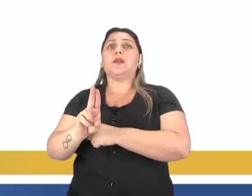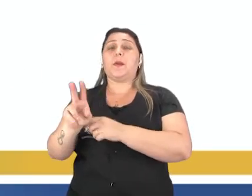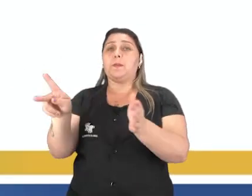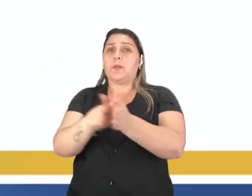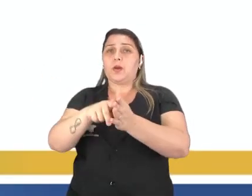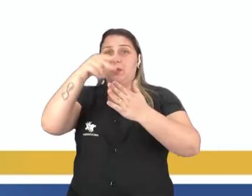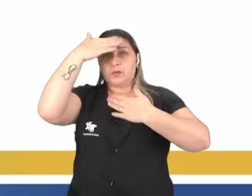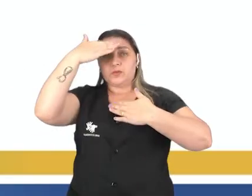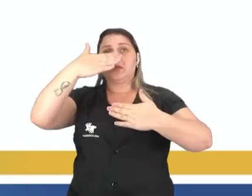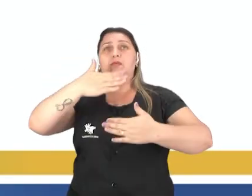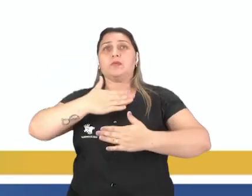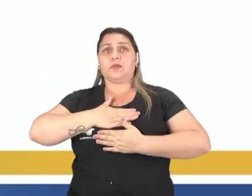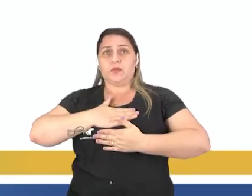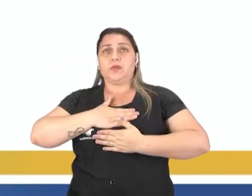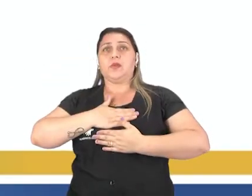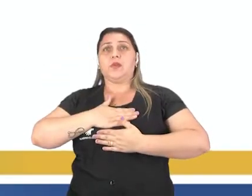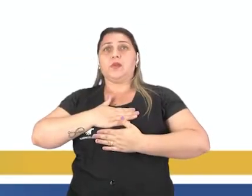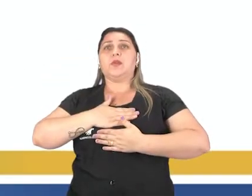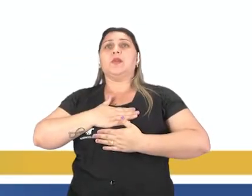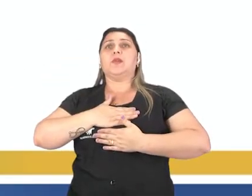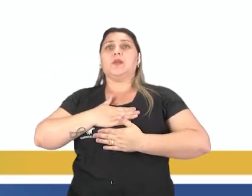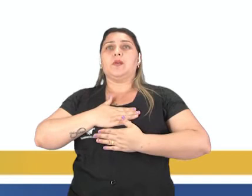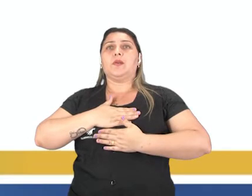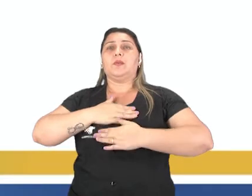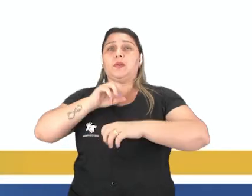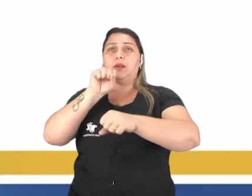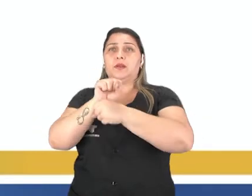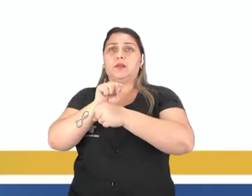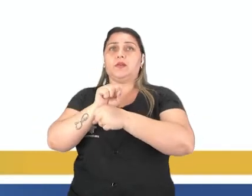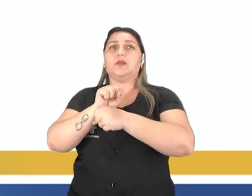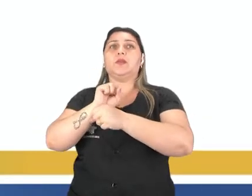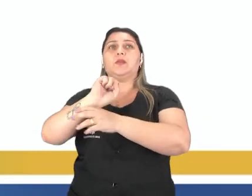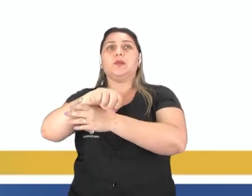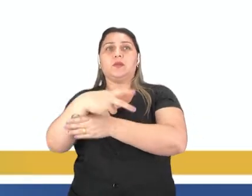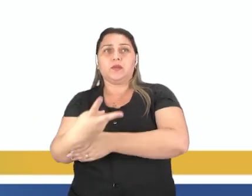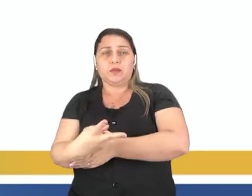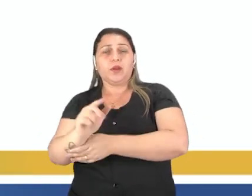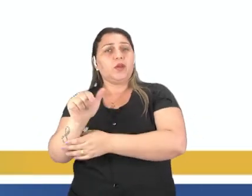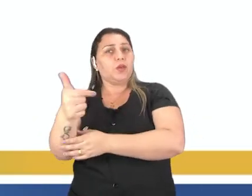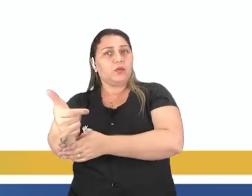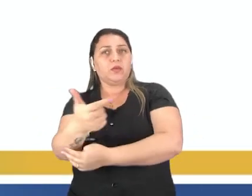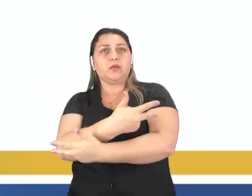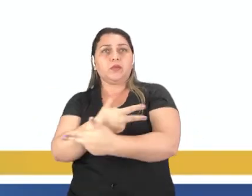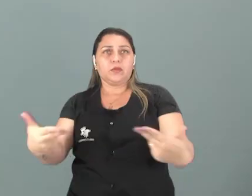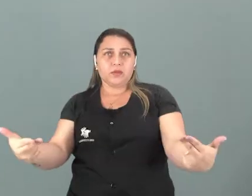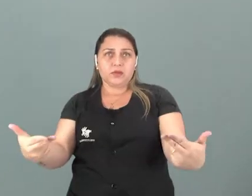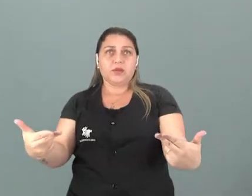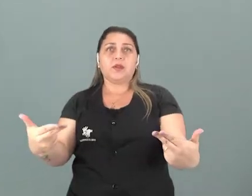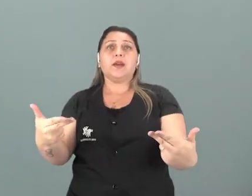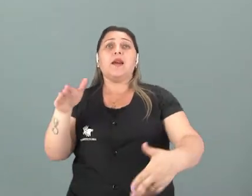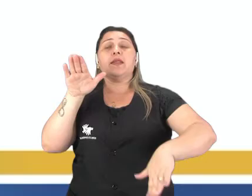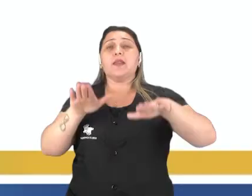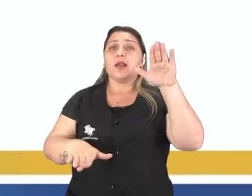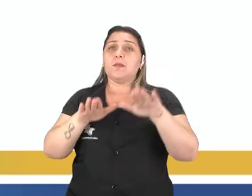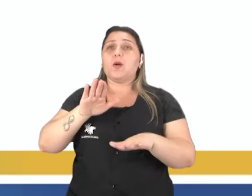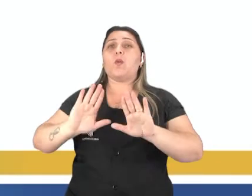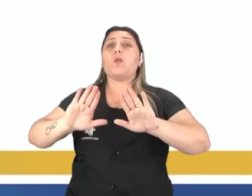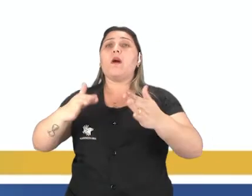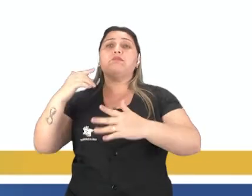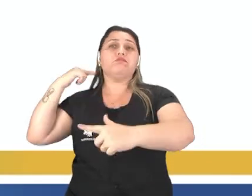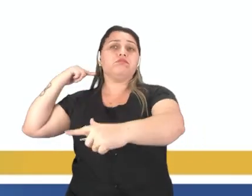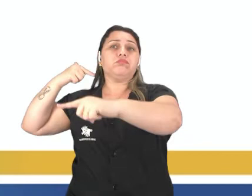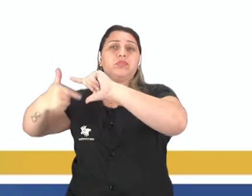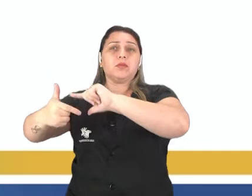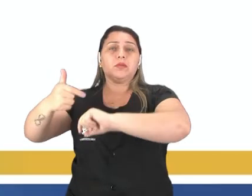próprio corpo por intermédio de projeções, imobilização, contusões e etc. Daí que depender de qual tradição